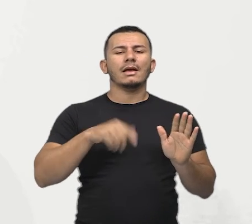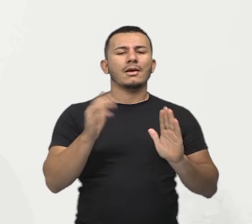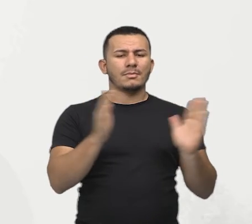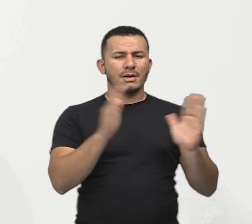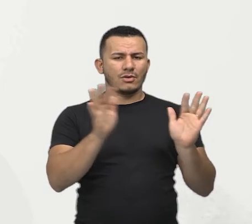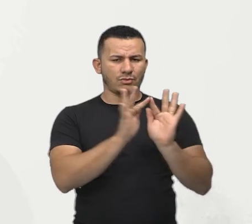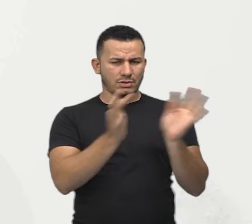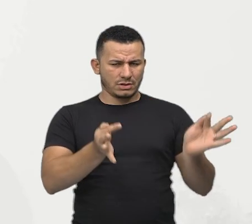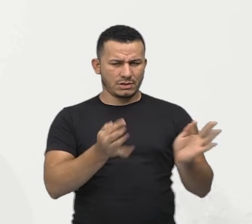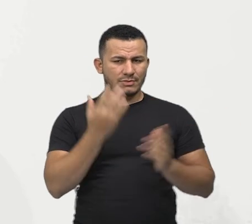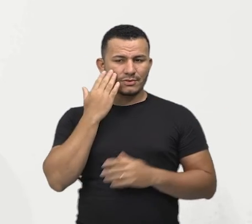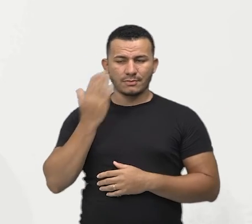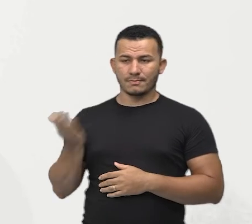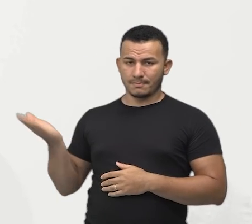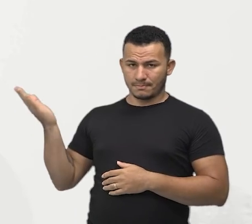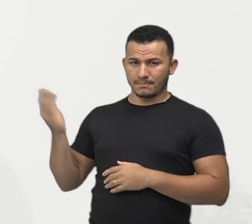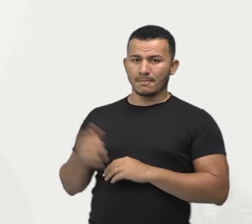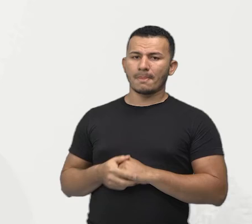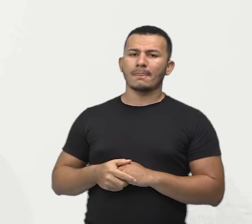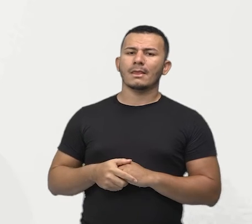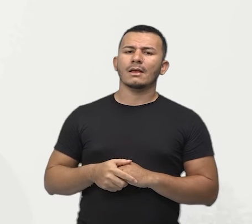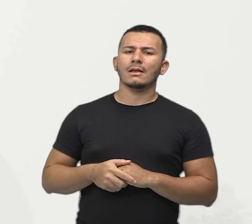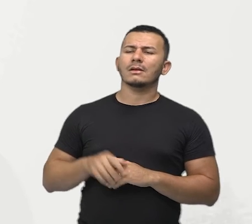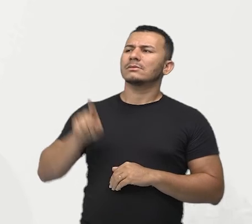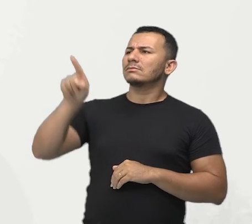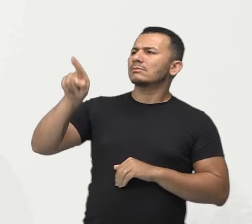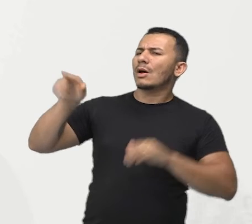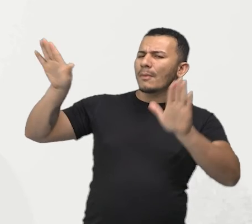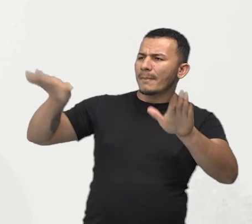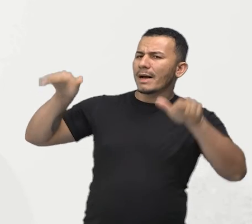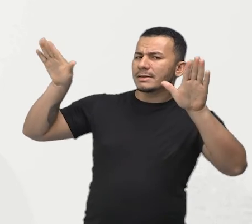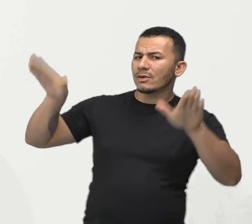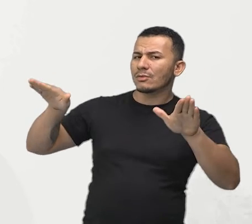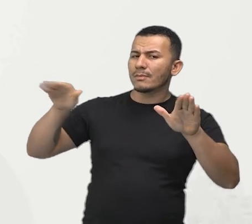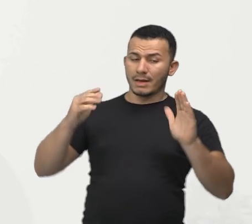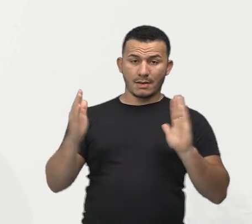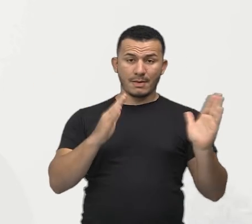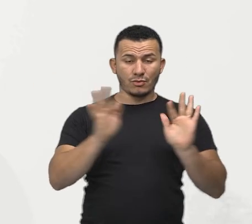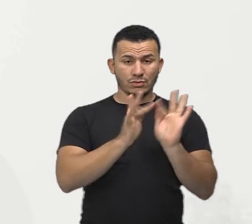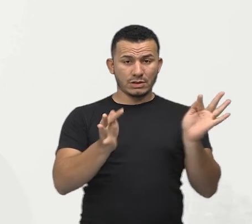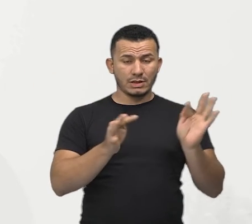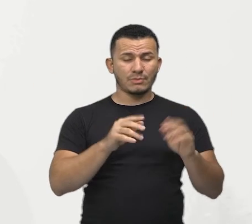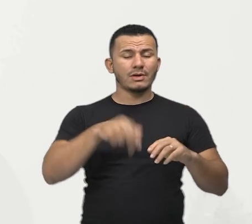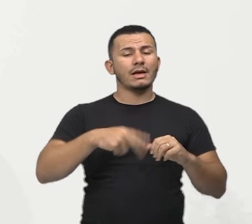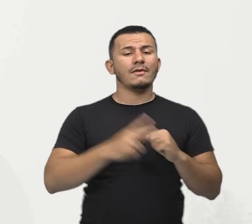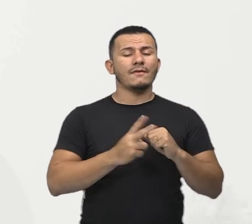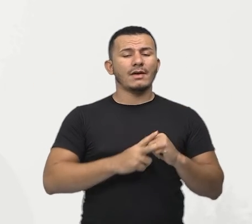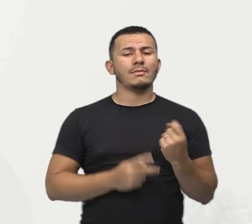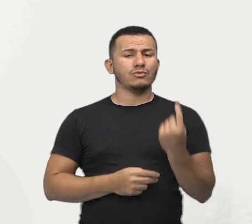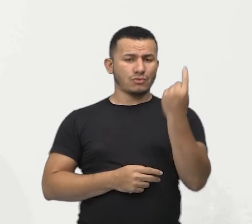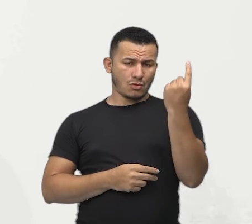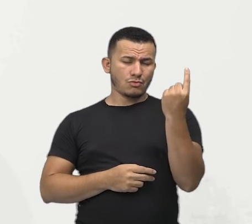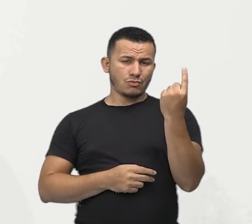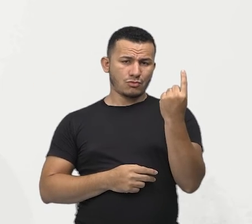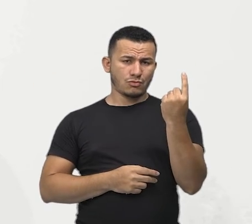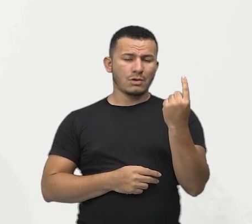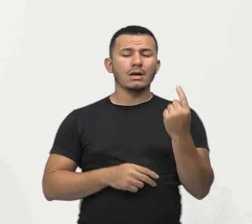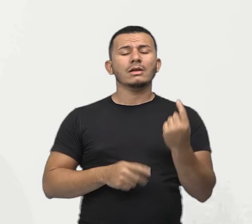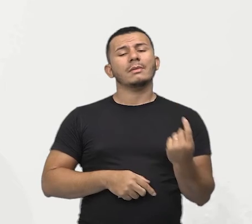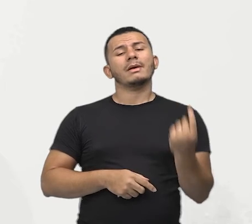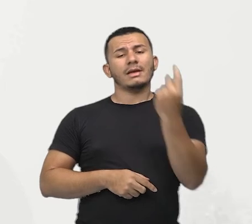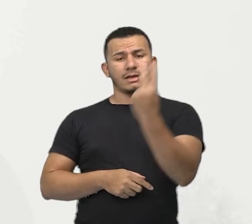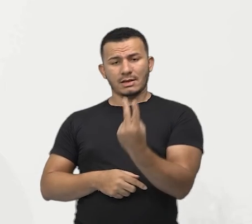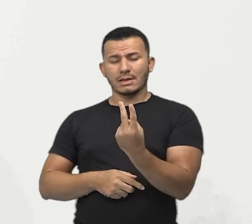só, a nossa charge é um pássaro, eu tenho um período simples aqui. Só um verbo, uma oração. É um